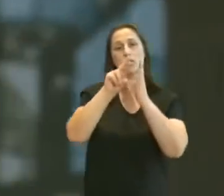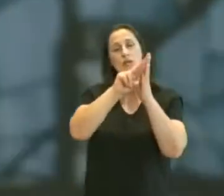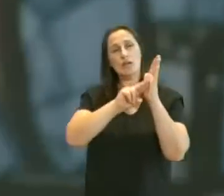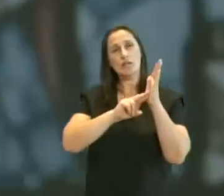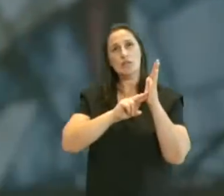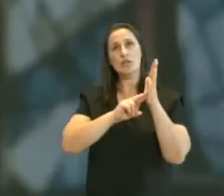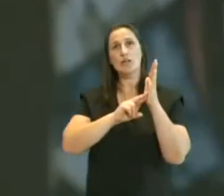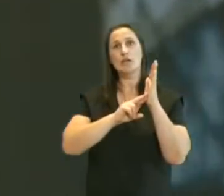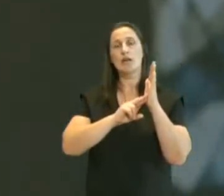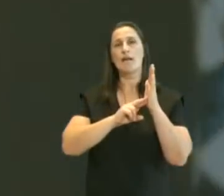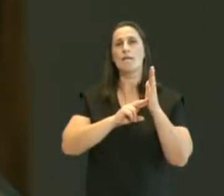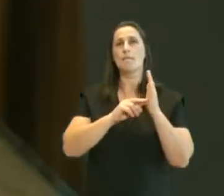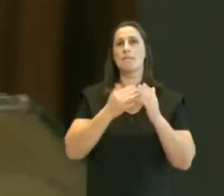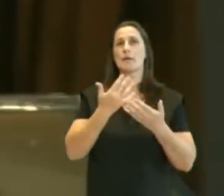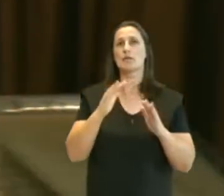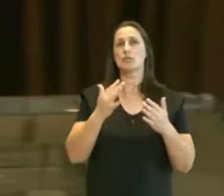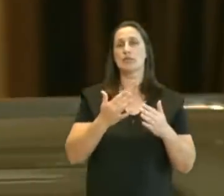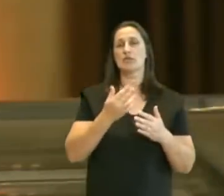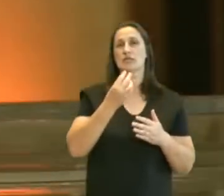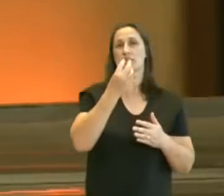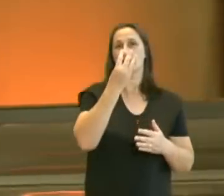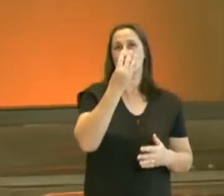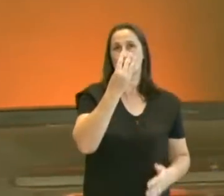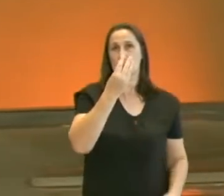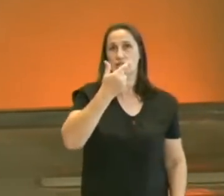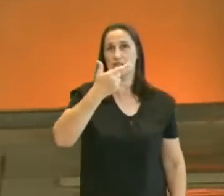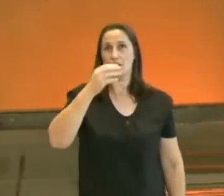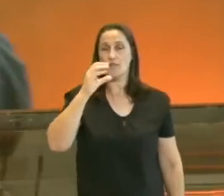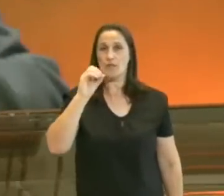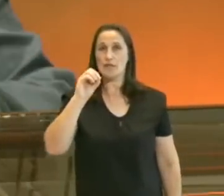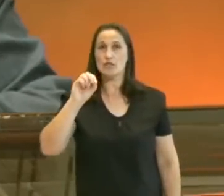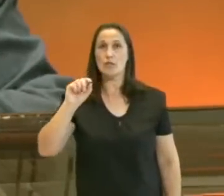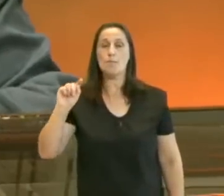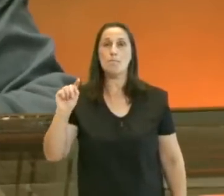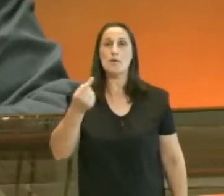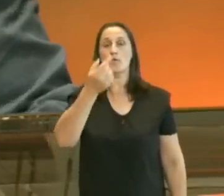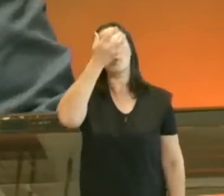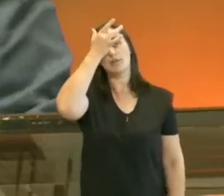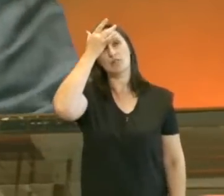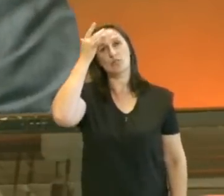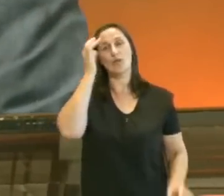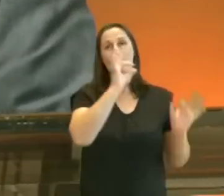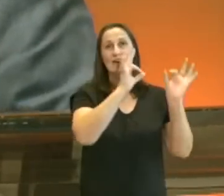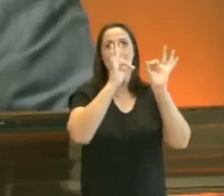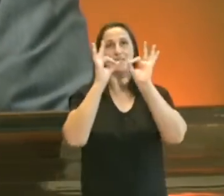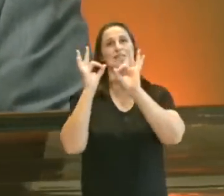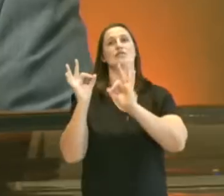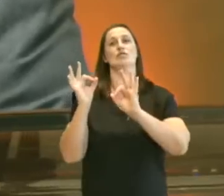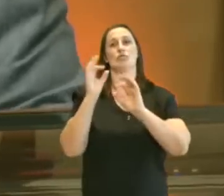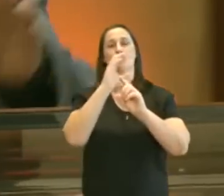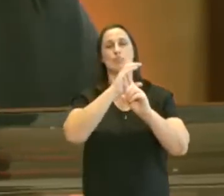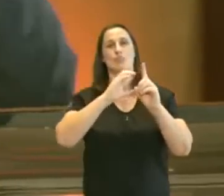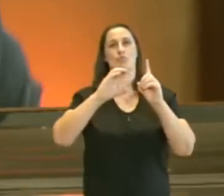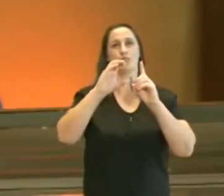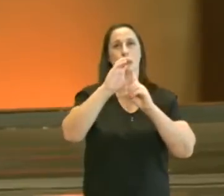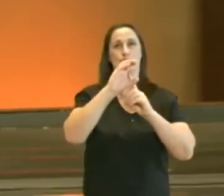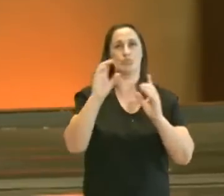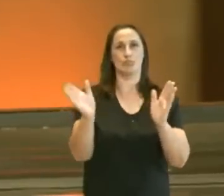de 320 mil pessoas assistiram aos cultos do Natal Aleluia. O que eu